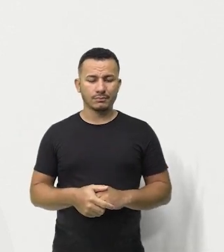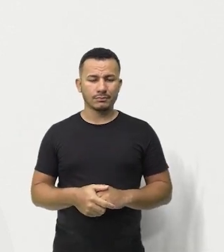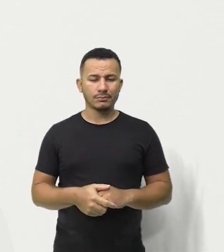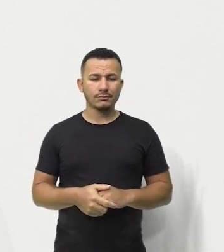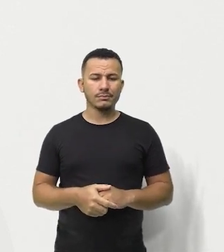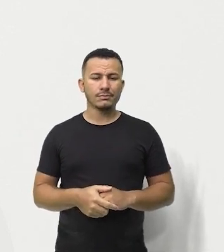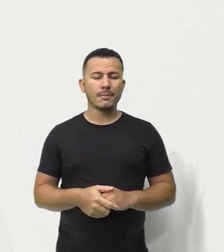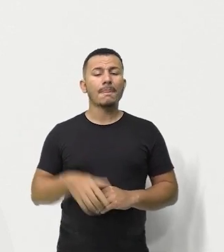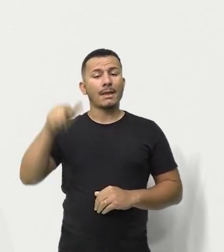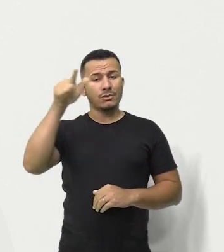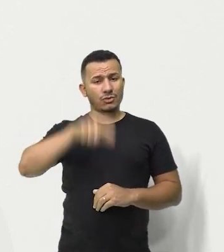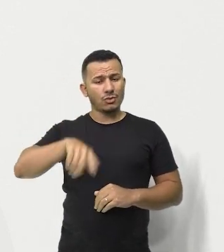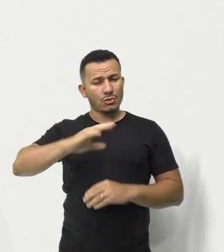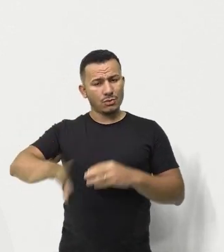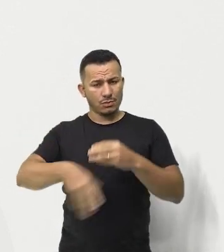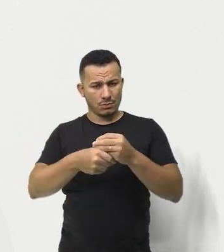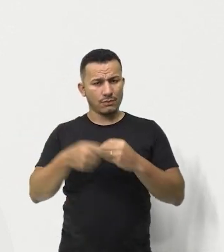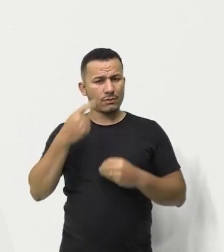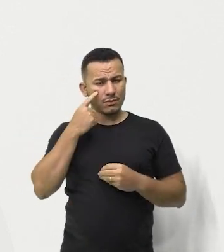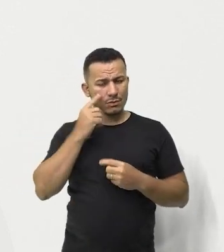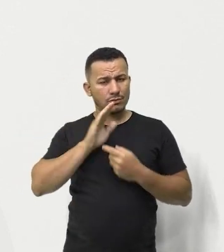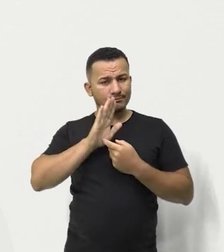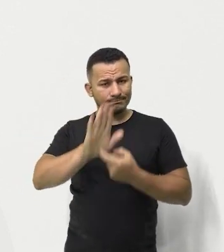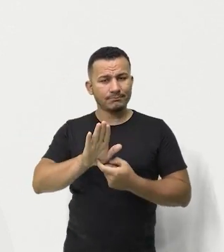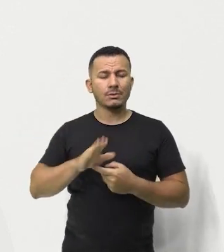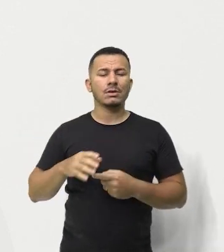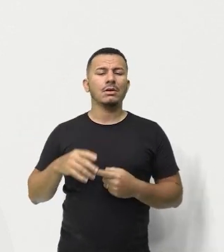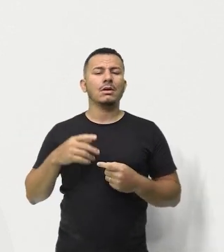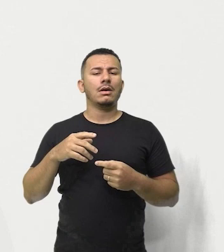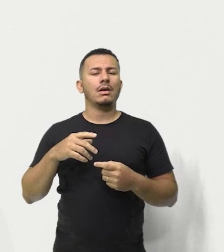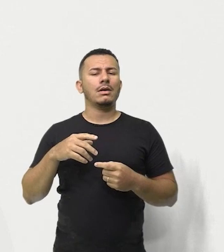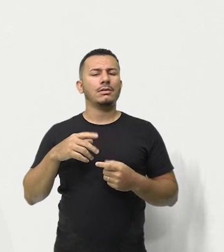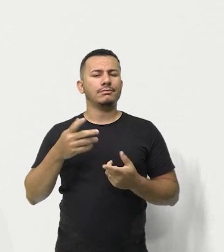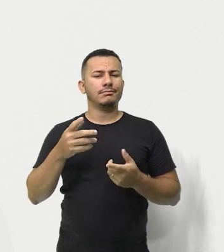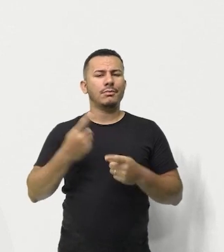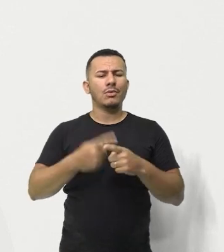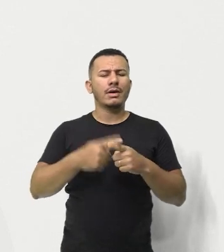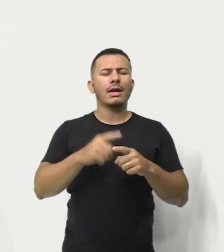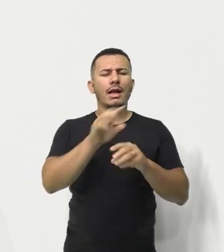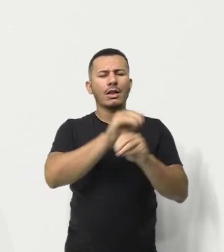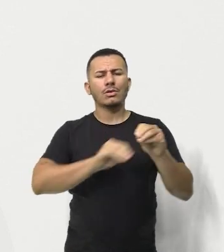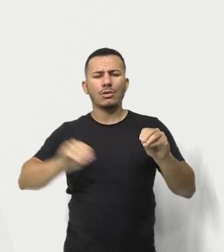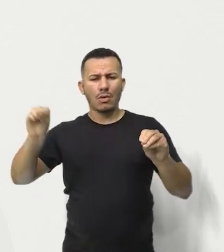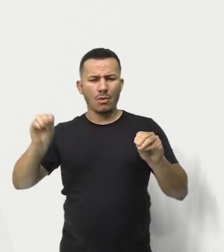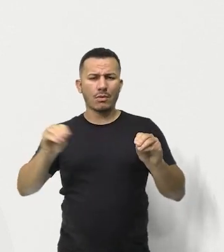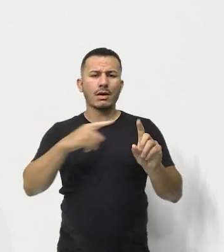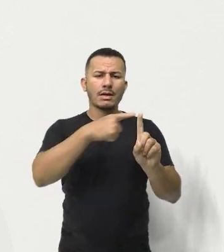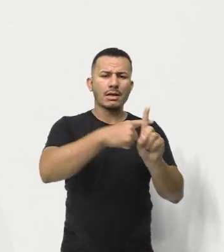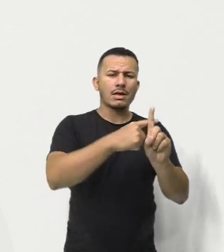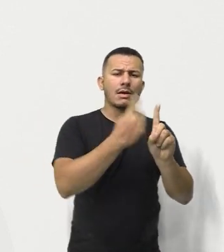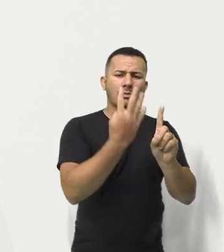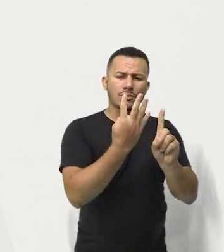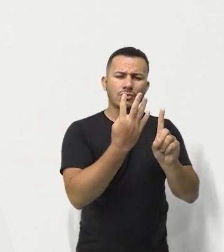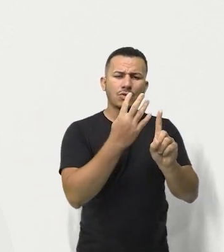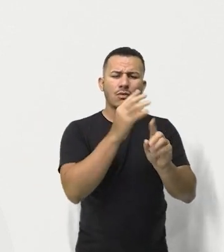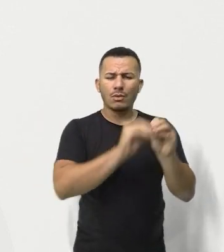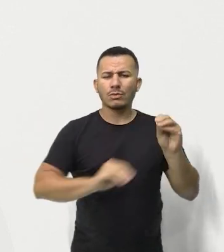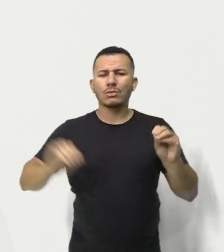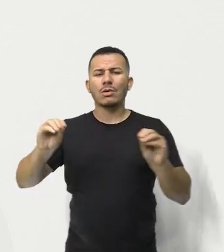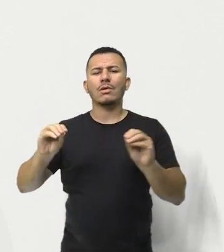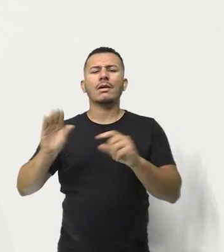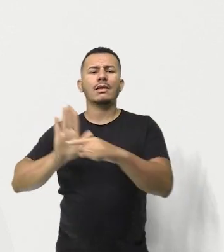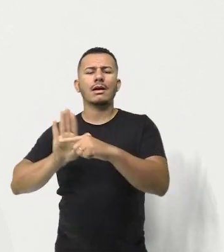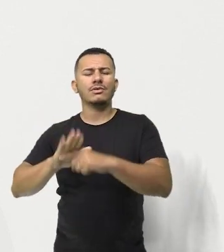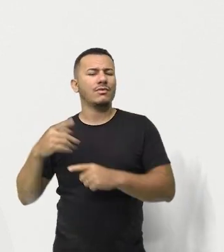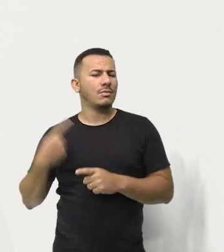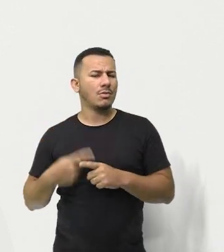processo rápido. Aqui do lado, pessoal, eu vou frisar mais uma vez, para vocês entenderem por que quando sai de um lado para